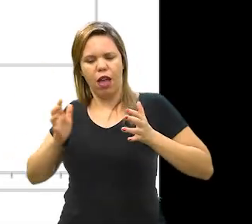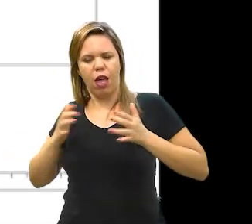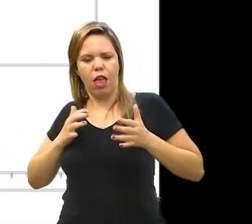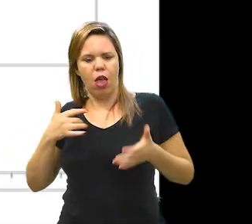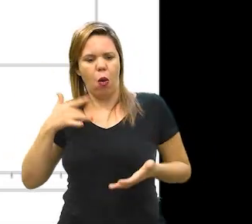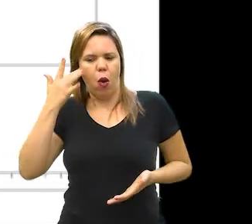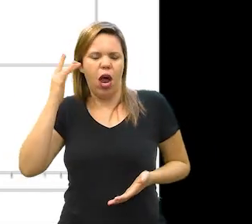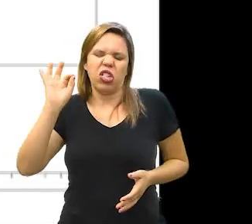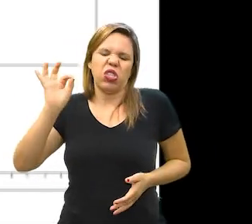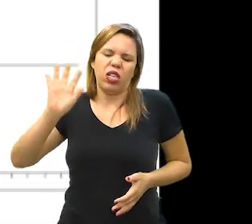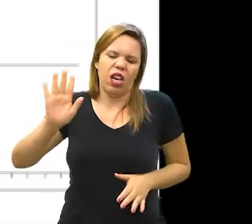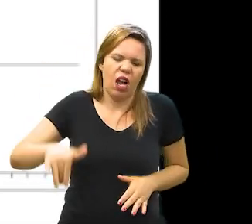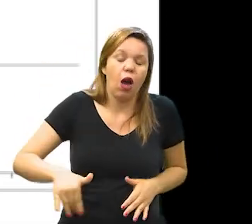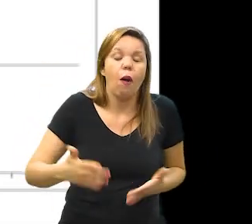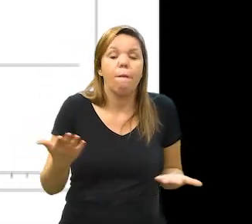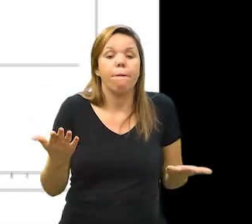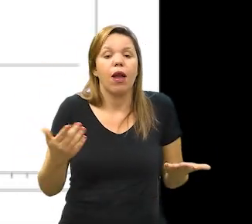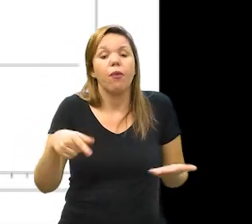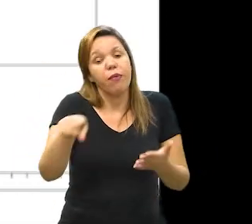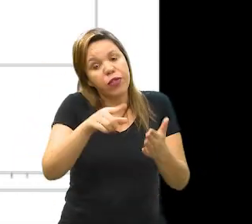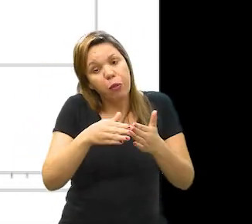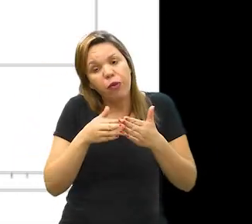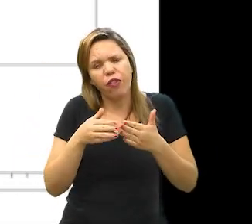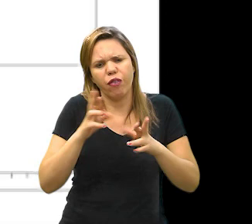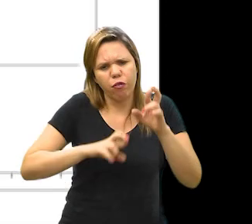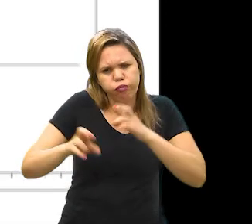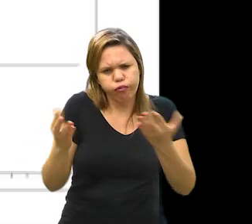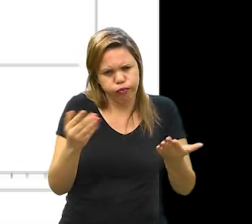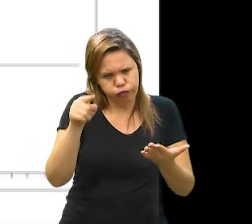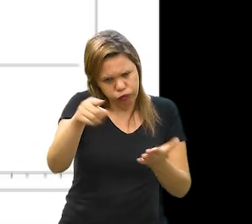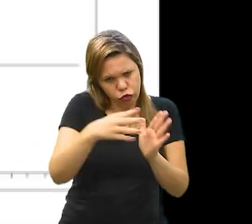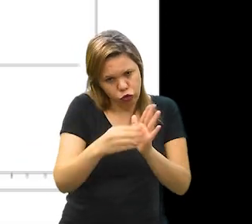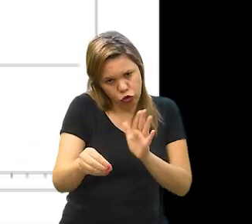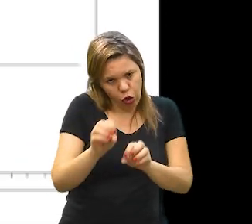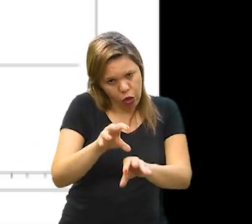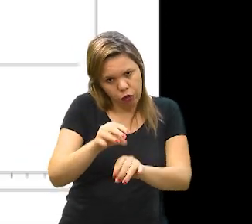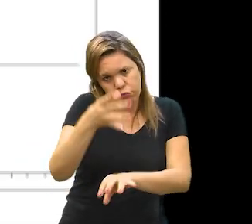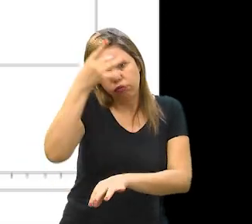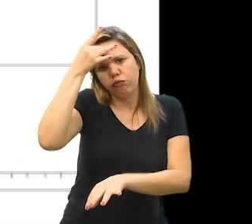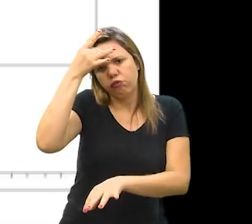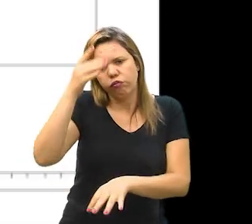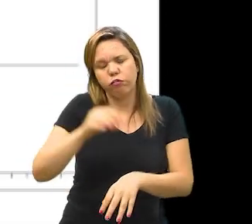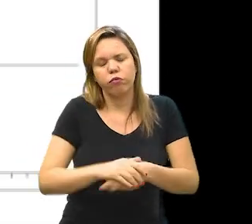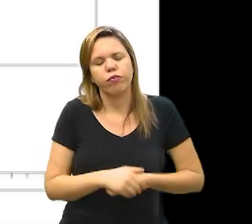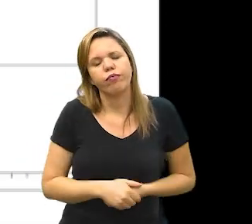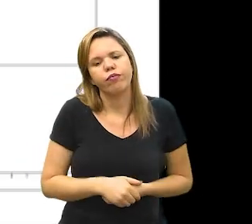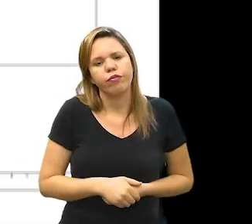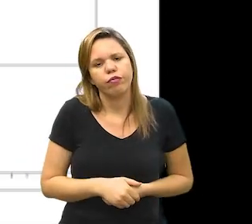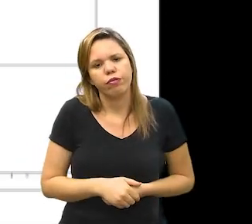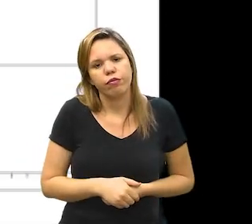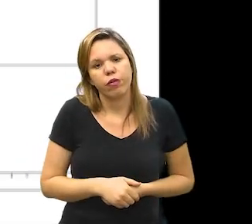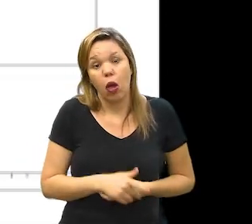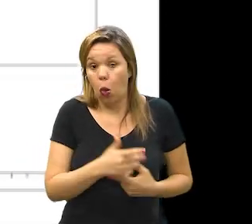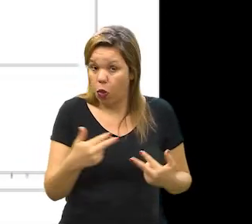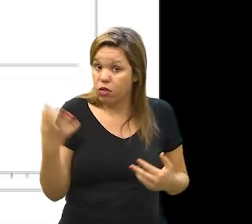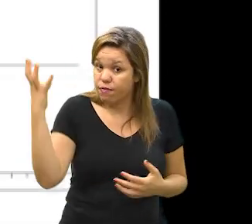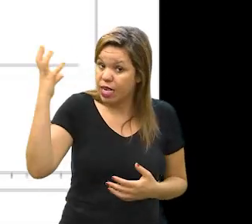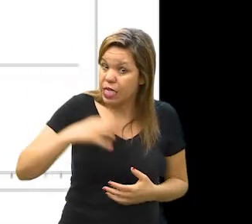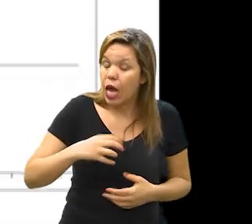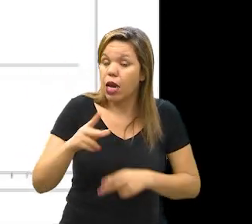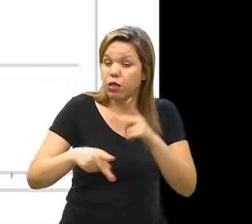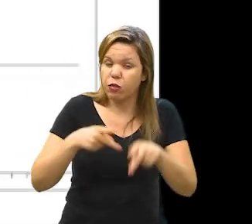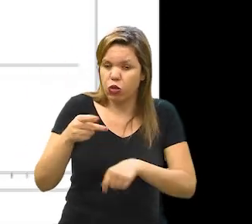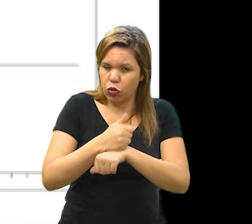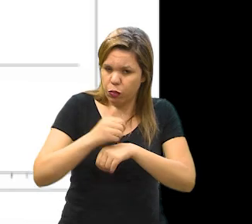não levo nada disso em conta. Então, por favor, tome minha análise como apenas educativa. E para coisas mais sérias, vamos ouvir